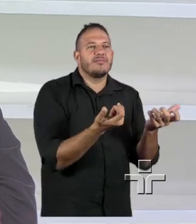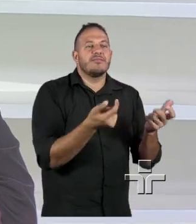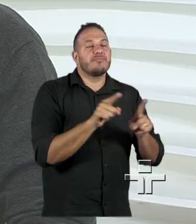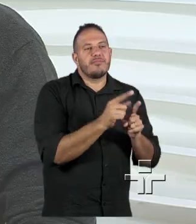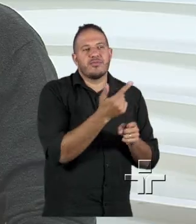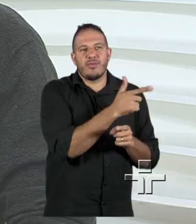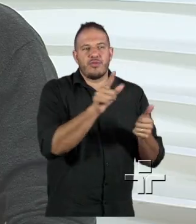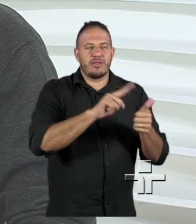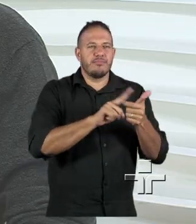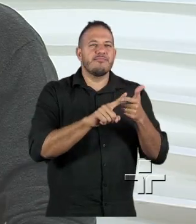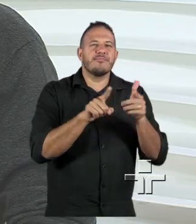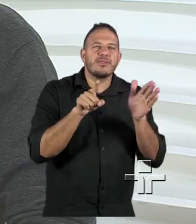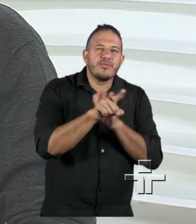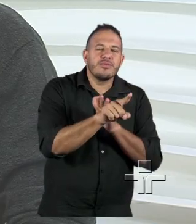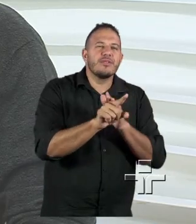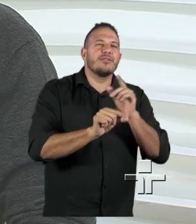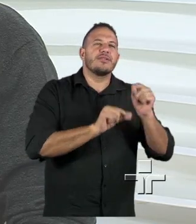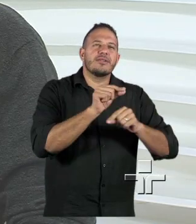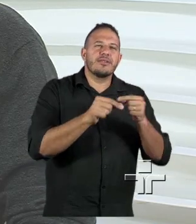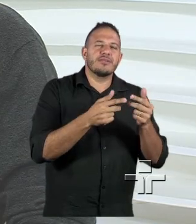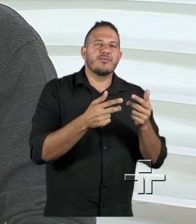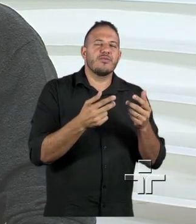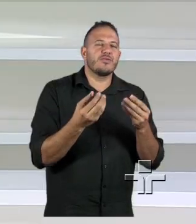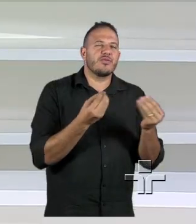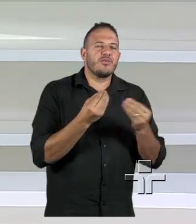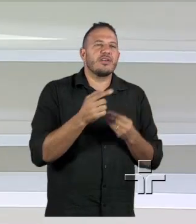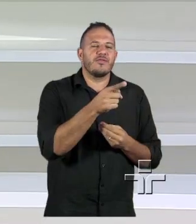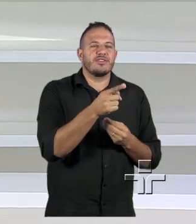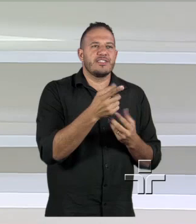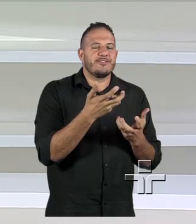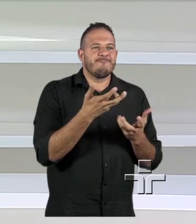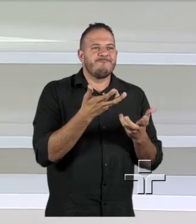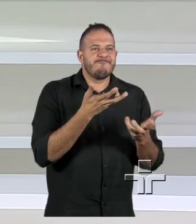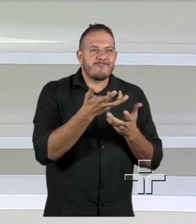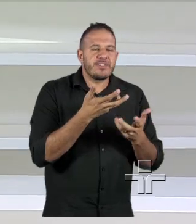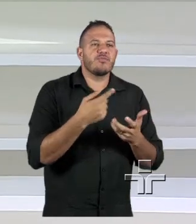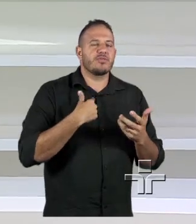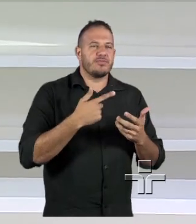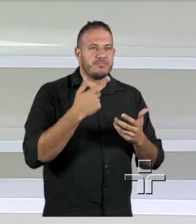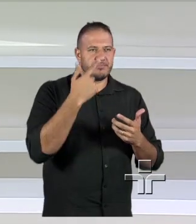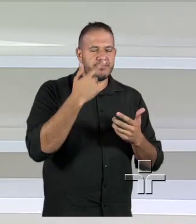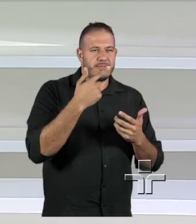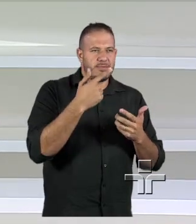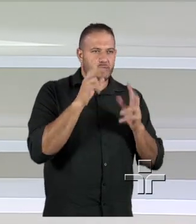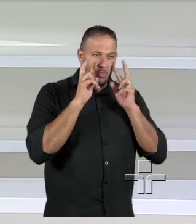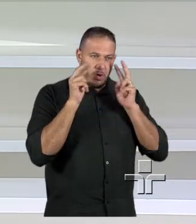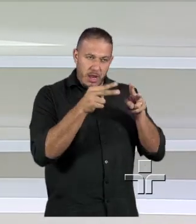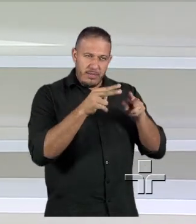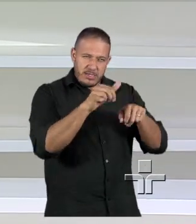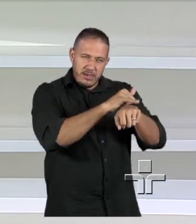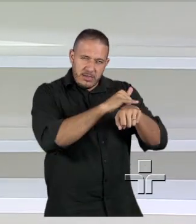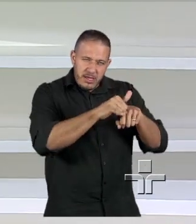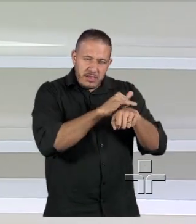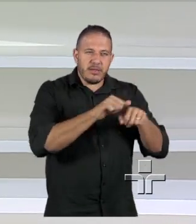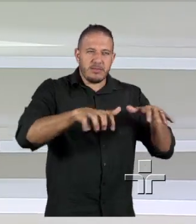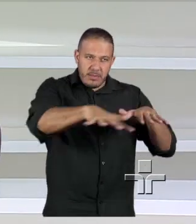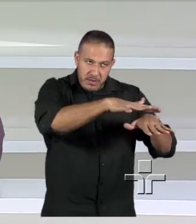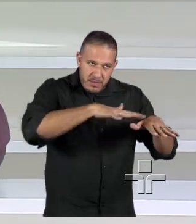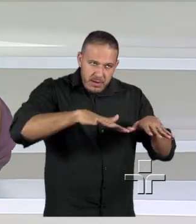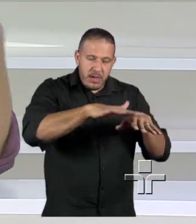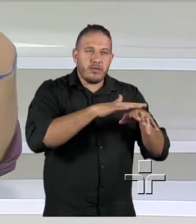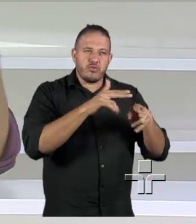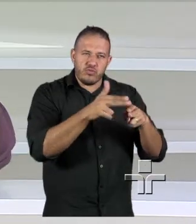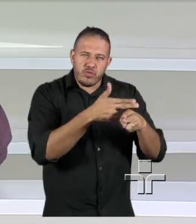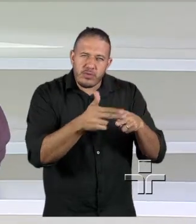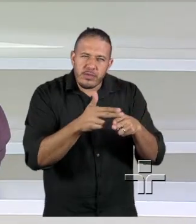outra pergunta é em relação a como é que você lida do ponto de vista estratégico de trabalhar no mercado de chocolate com